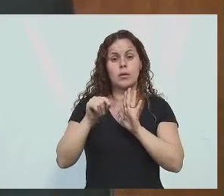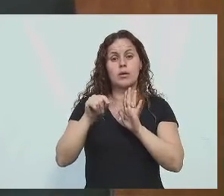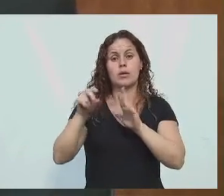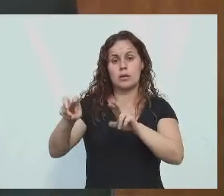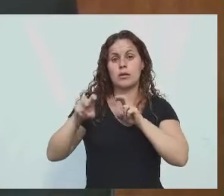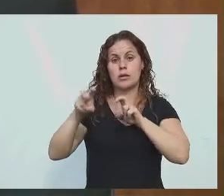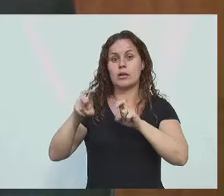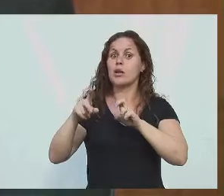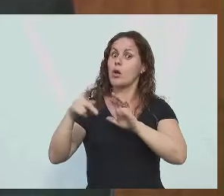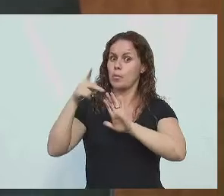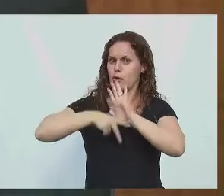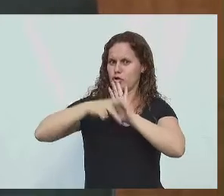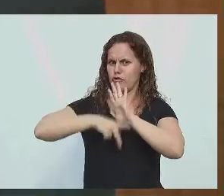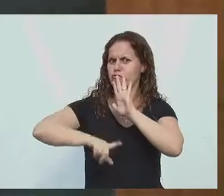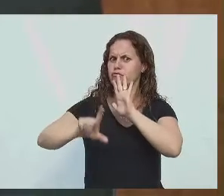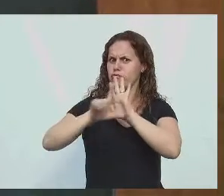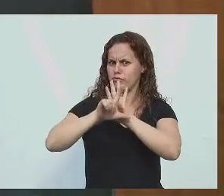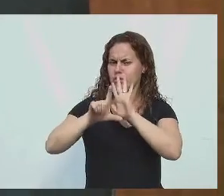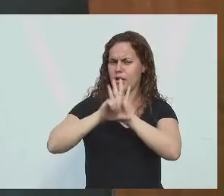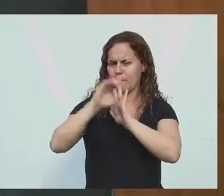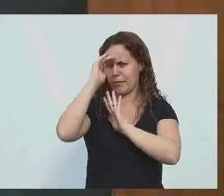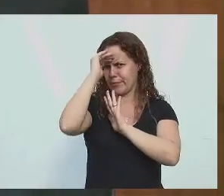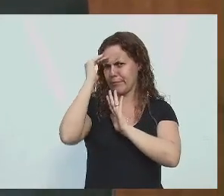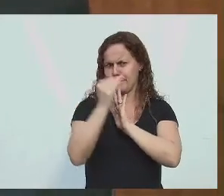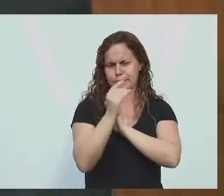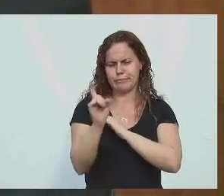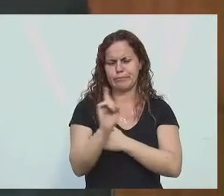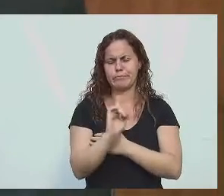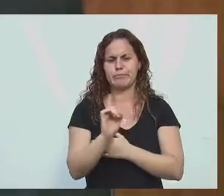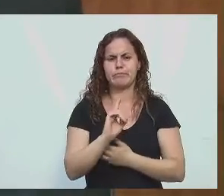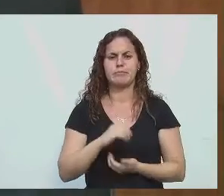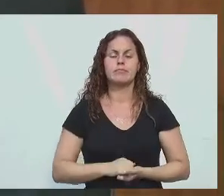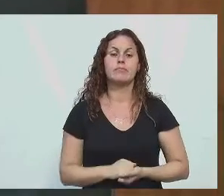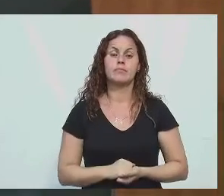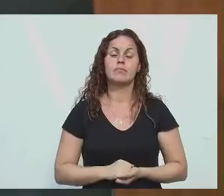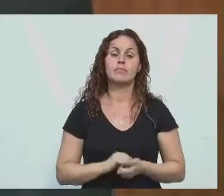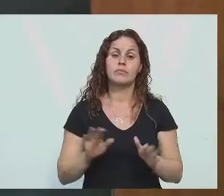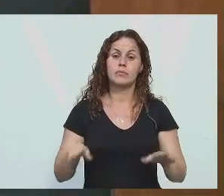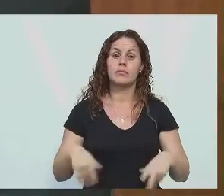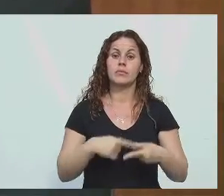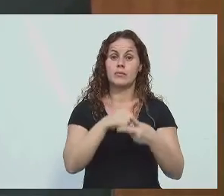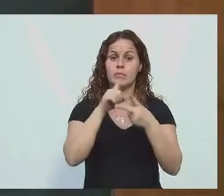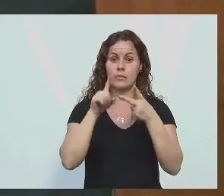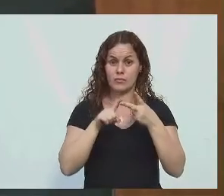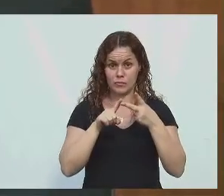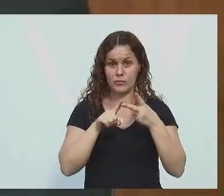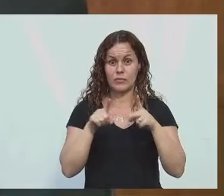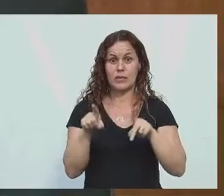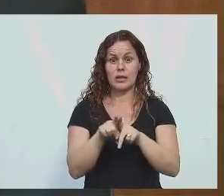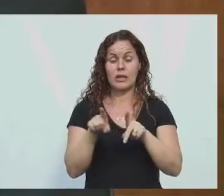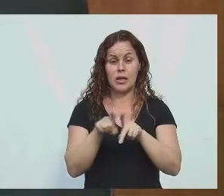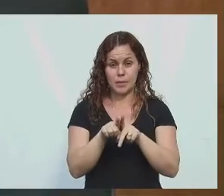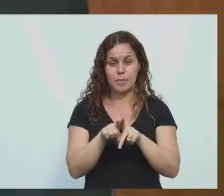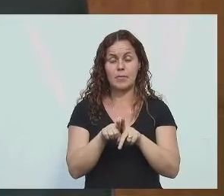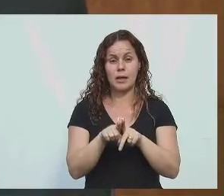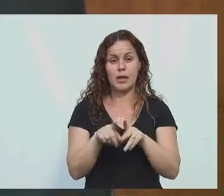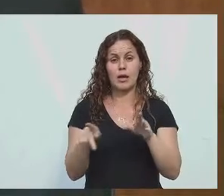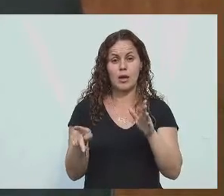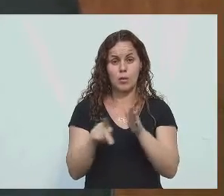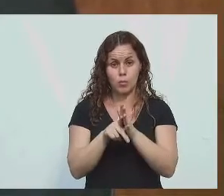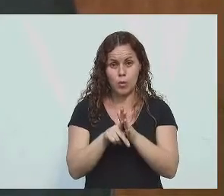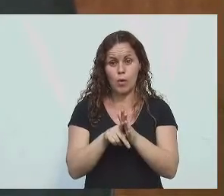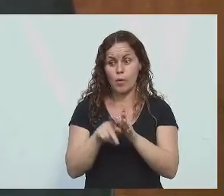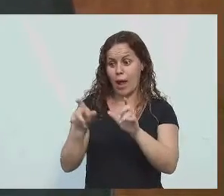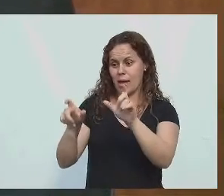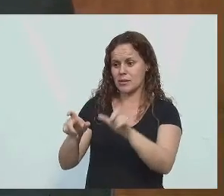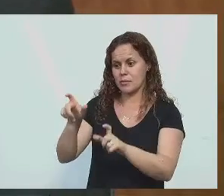lei, inclusive, né? Só finalizando, viu, senhor presidente? A questão da assistência técnica às pessoas do